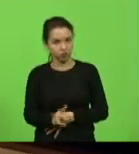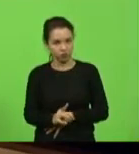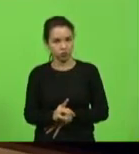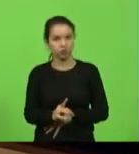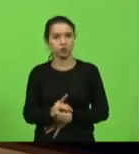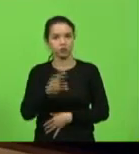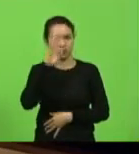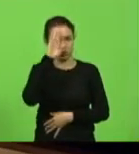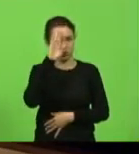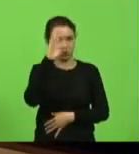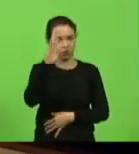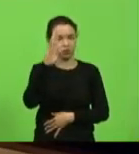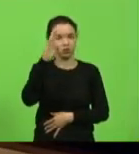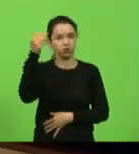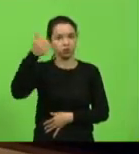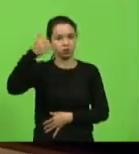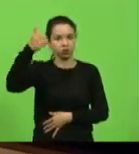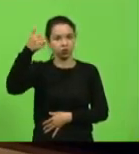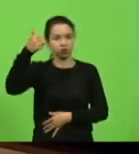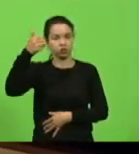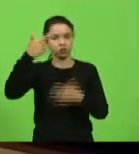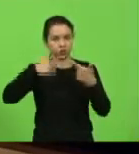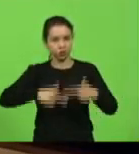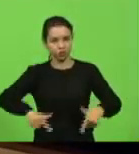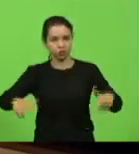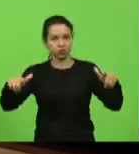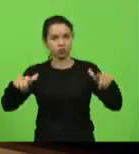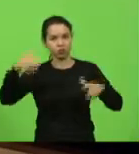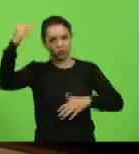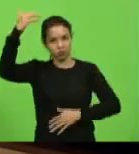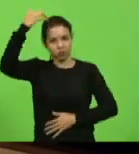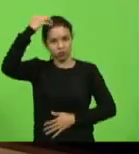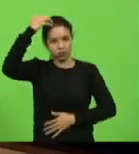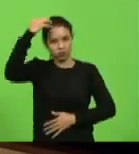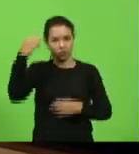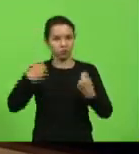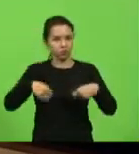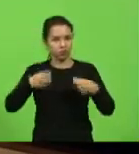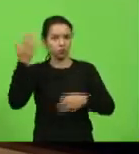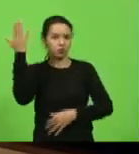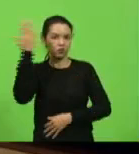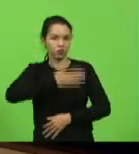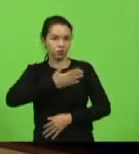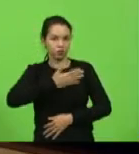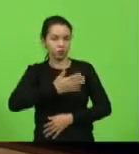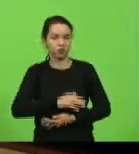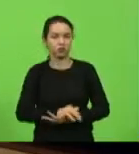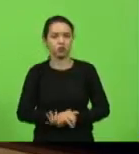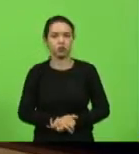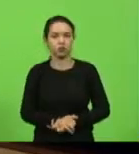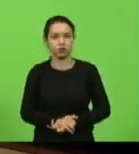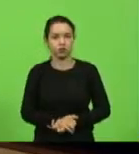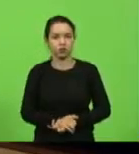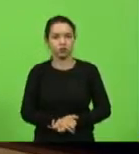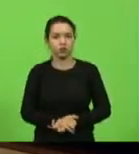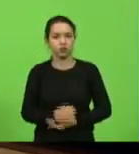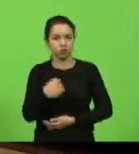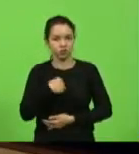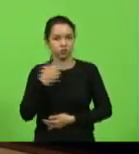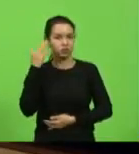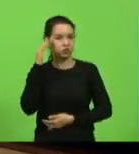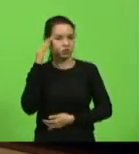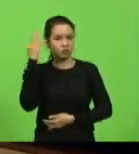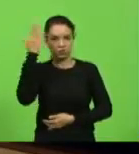primado constitucional da inocência. A culpa deverá ser provada, e no caso, no meu entendimento, não